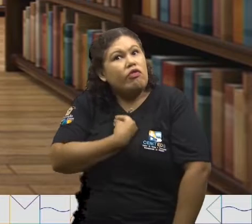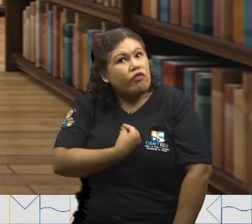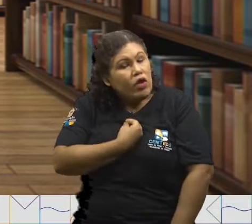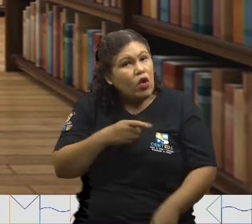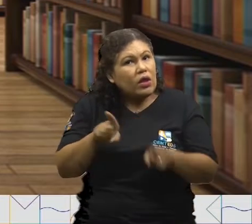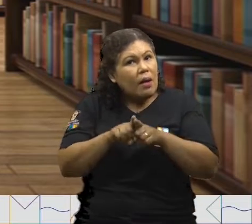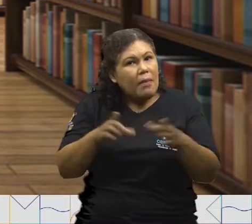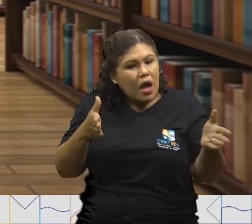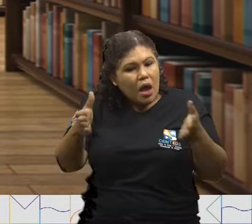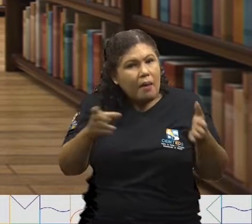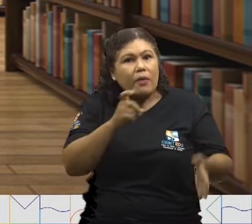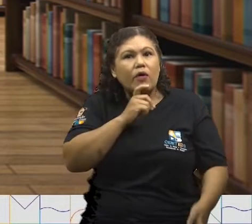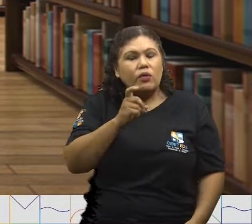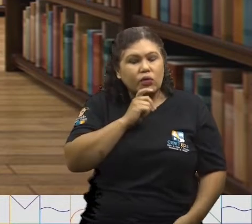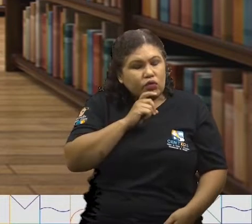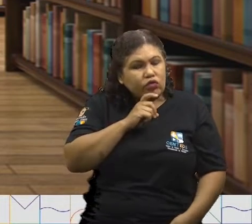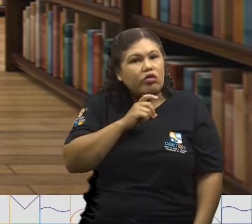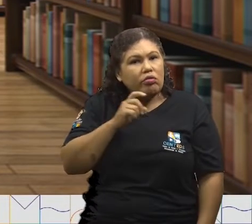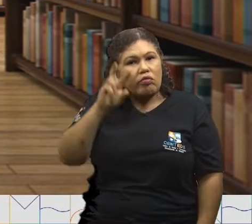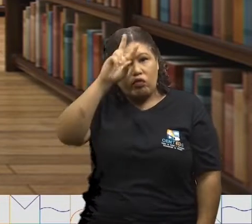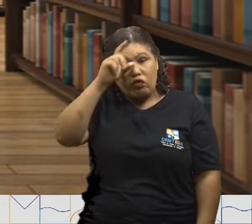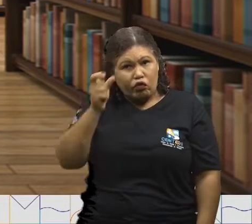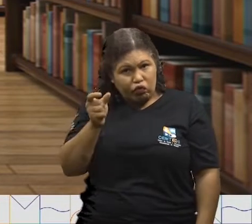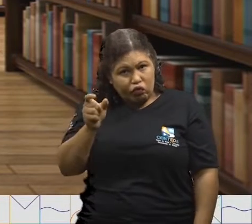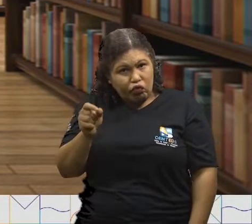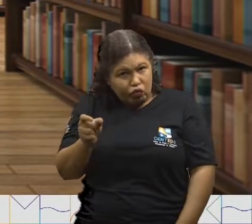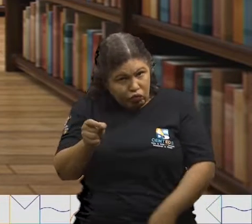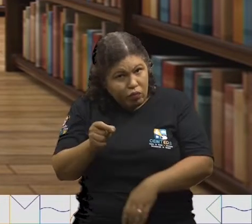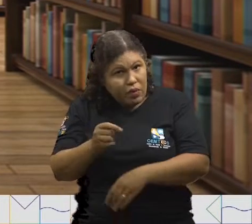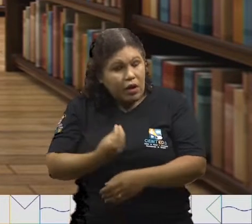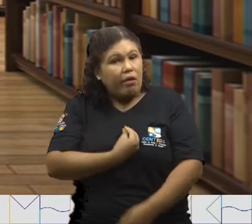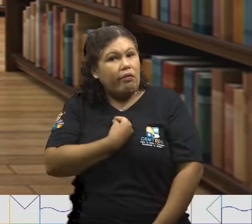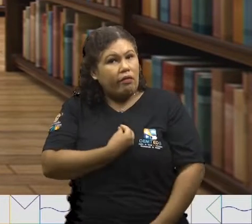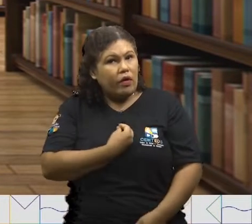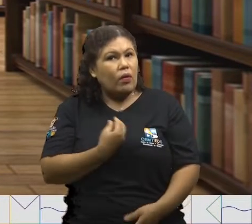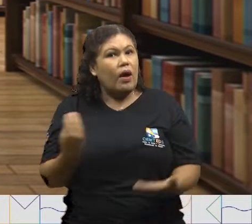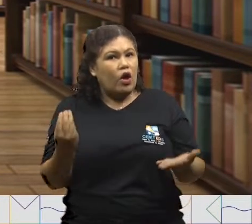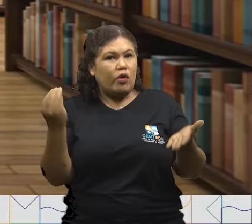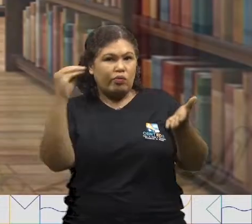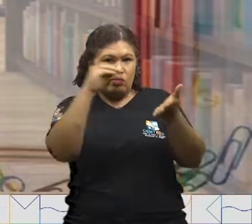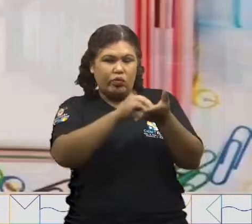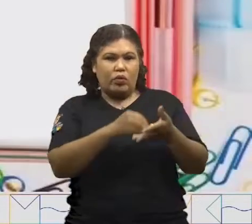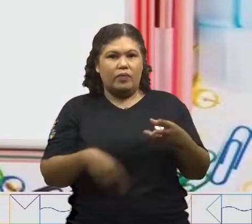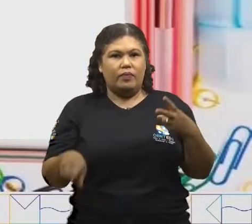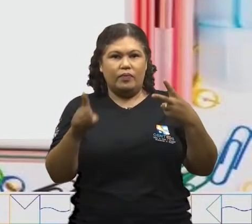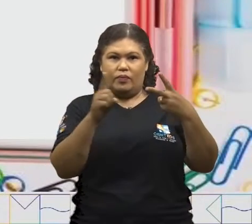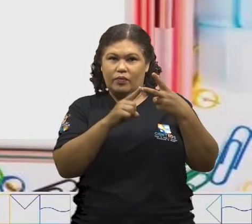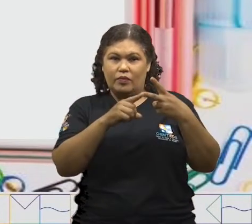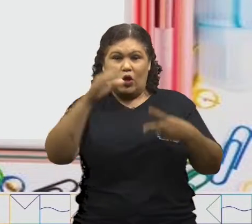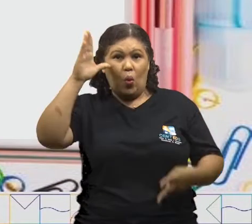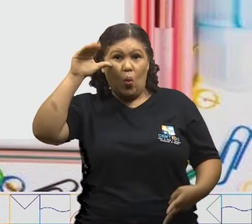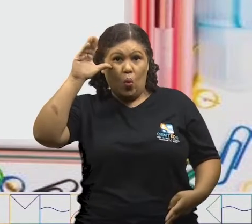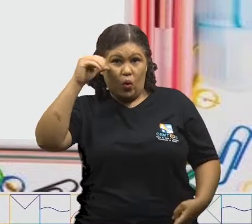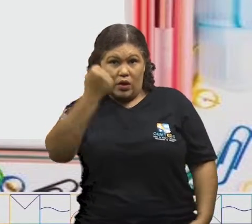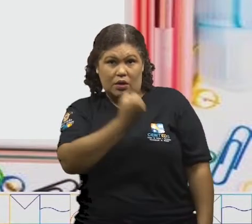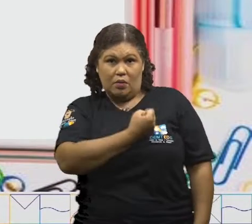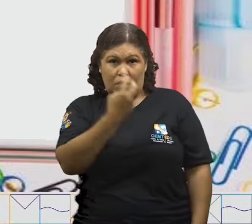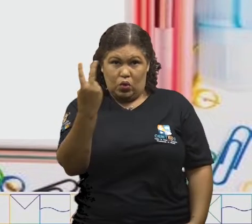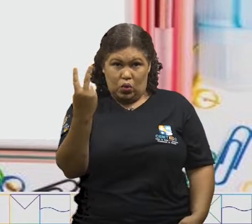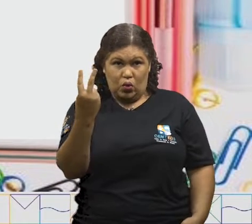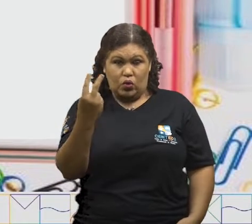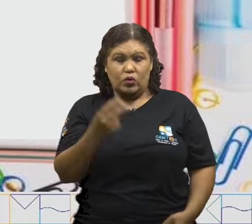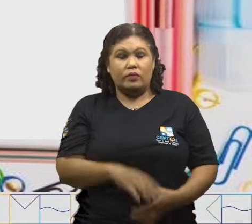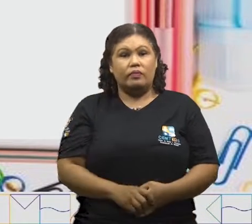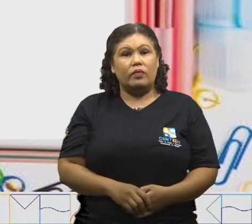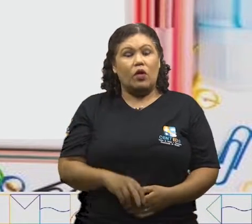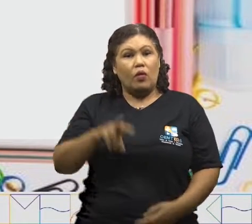Gelo. Então vamos escrever essa curiosidade no nosso mural. Curiosidade 2.